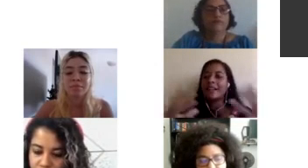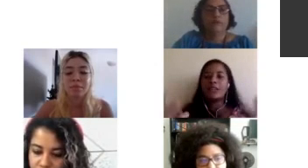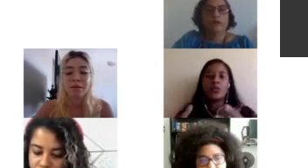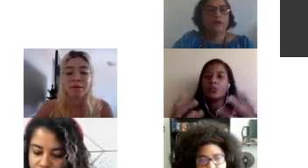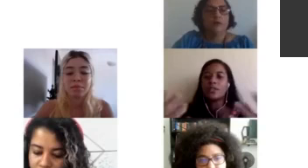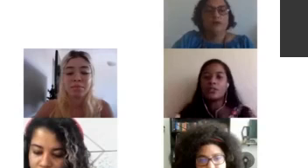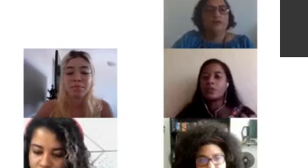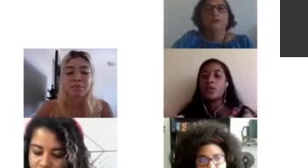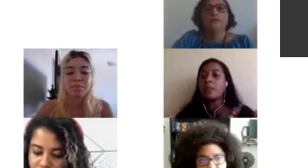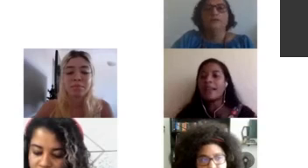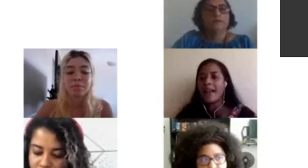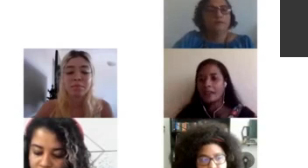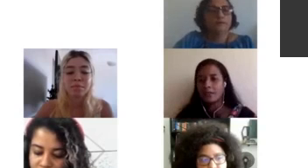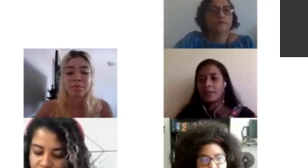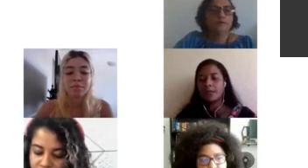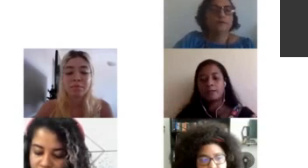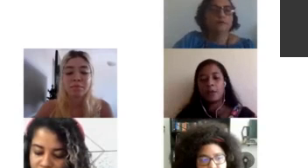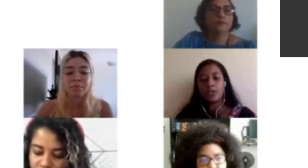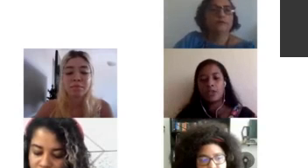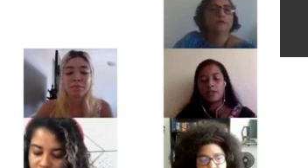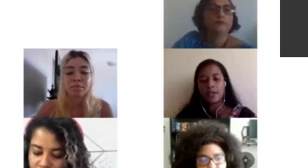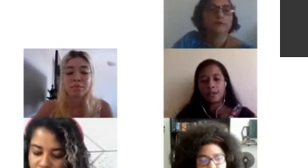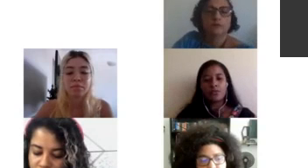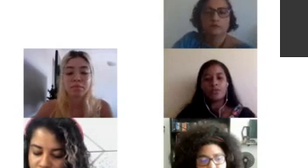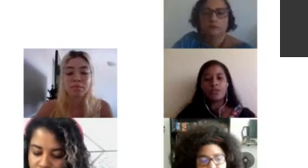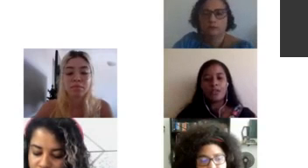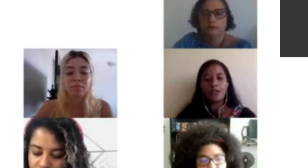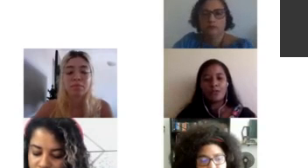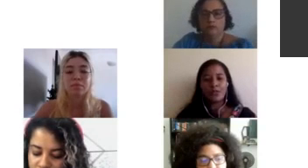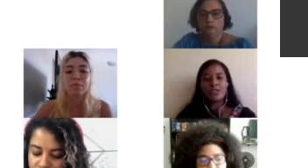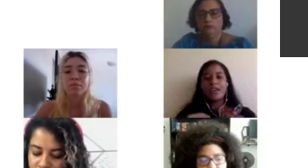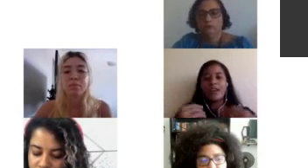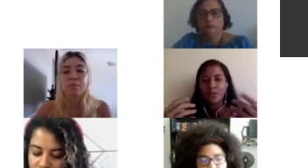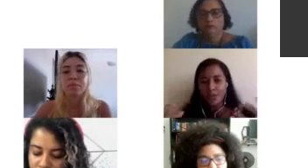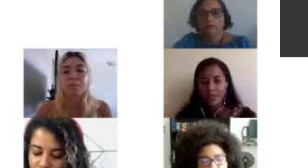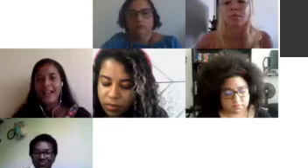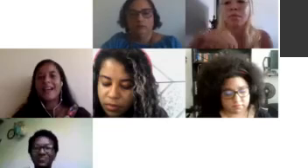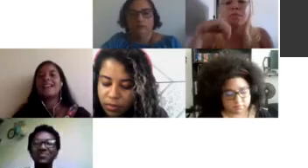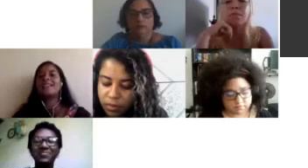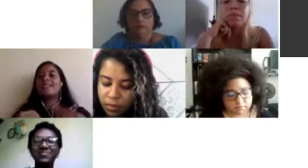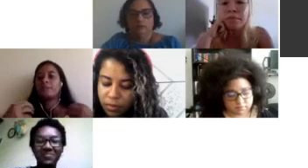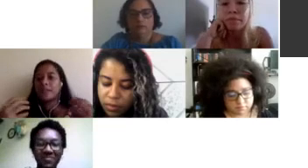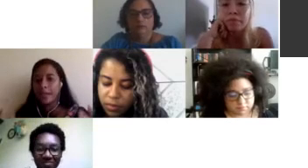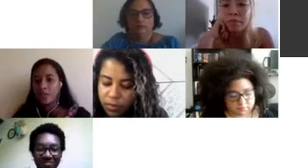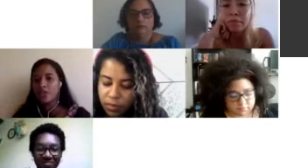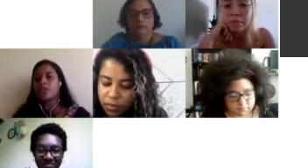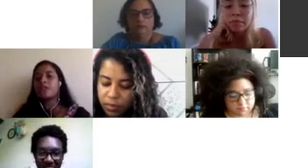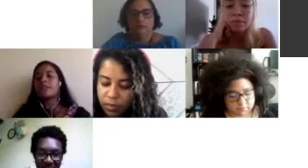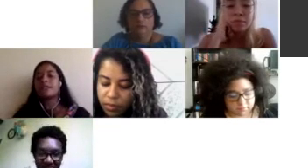um estado, em um contexto tão complicado, né? Principalmente em termos, digamos, emocionais, né?